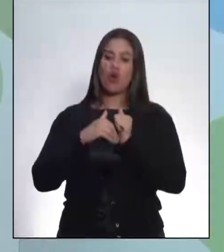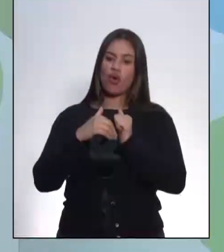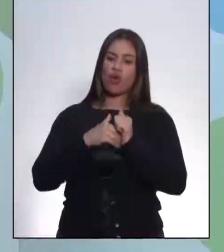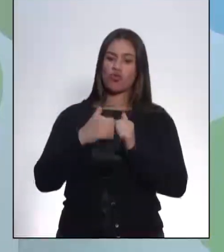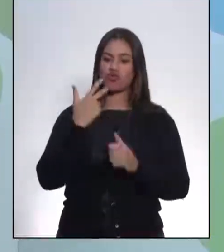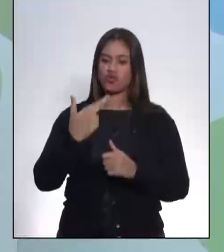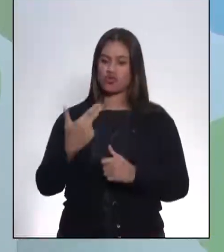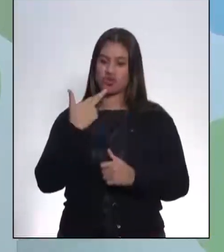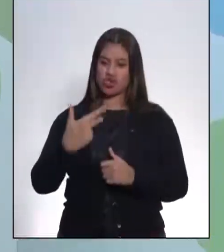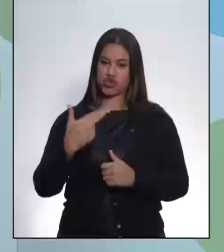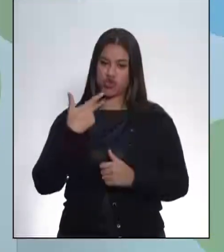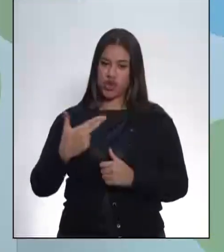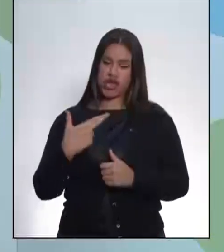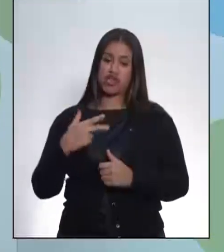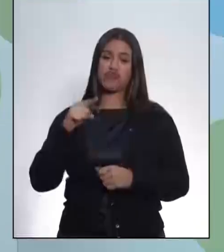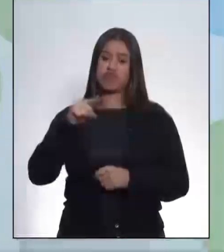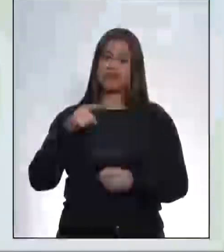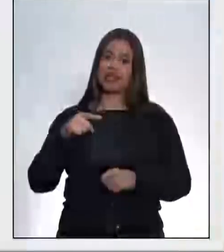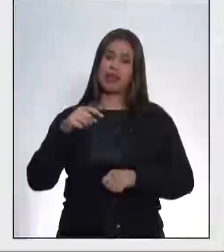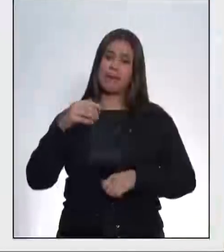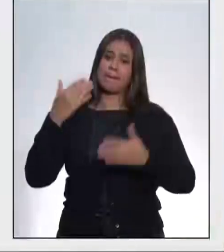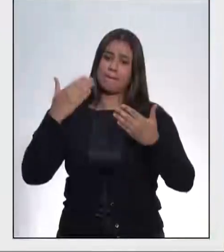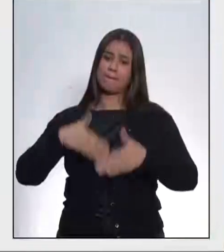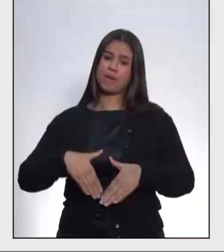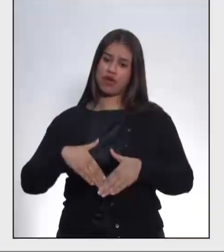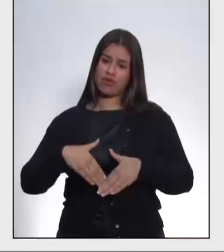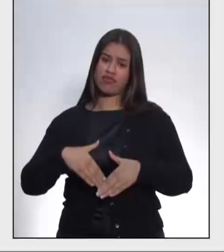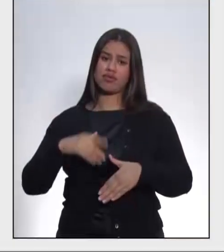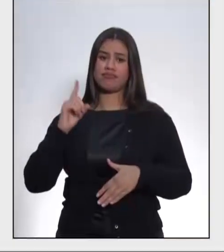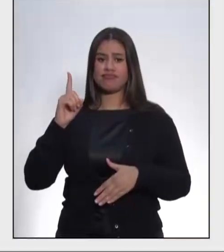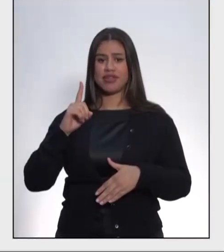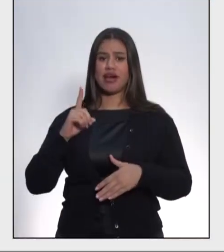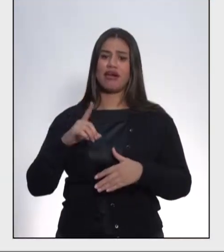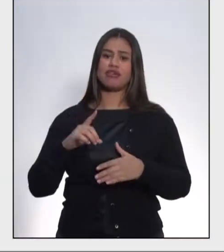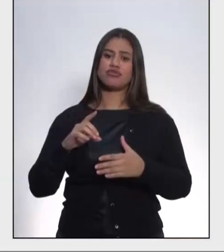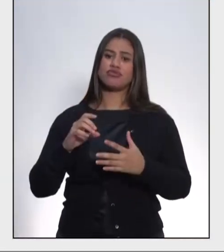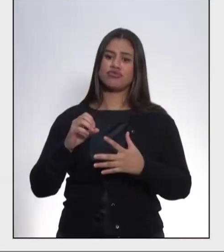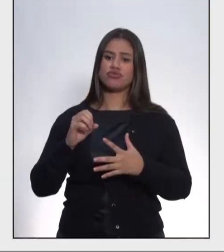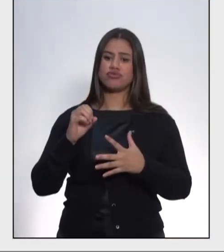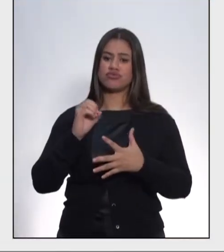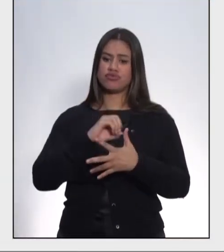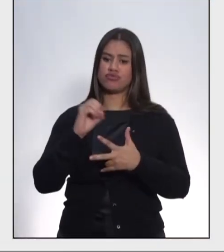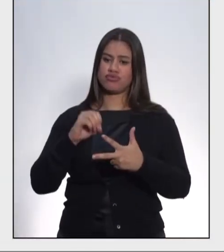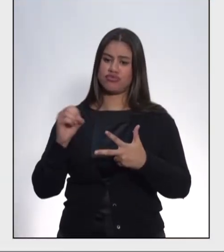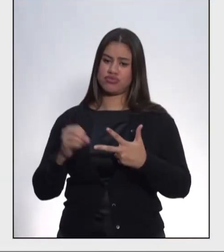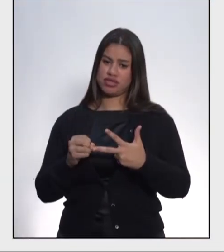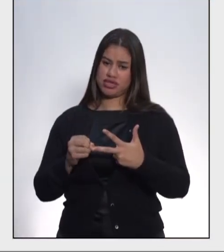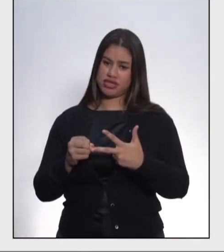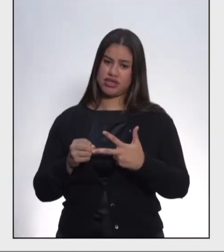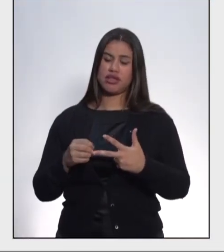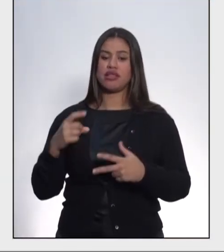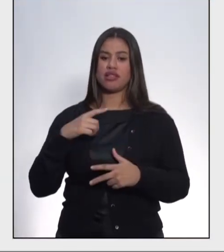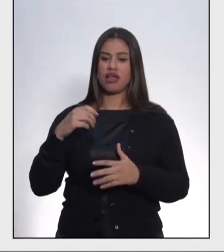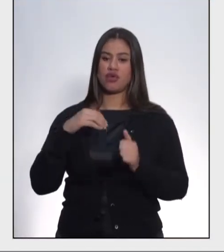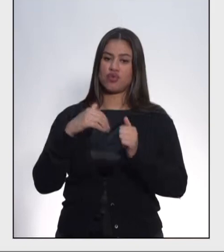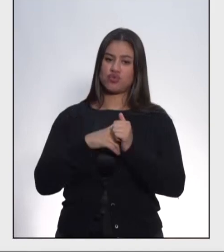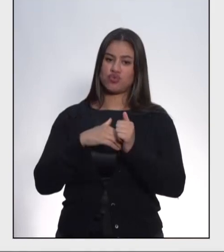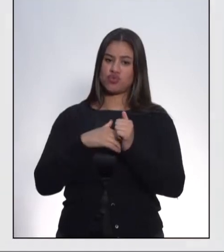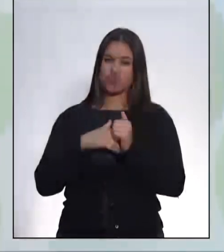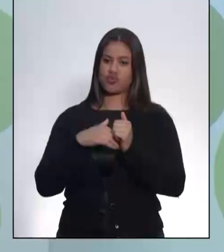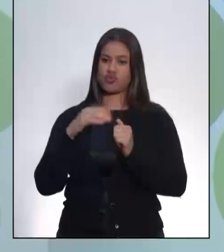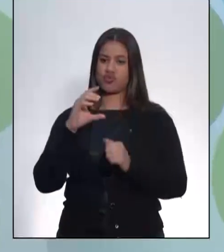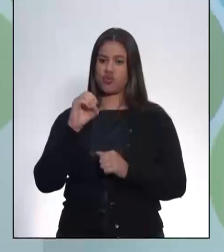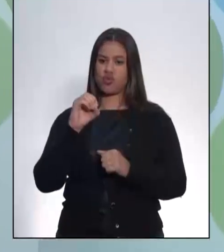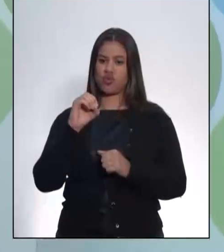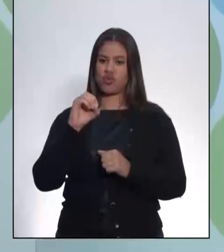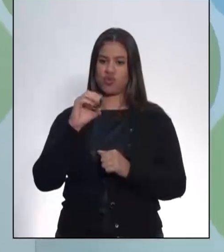meia para enfrentar num dia, né, códigos e linguagens e também a redação. São 40 questões de códigos e linguagens e 5 de